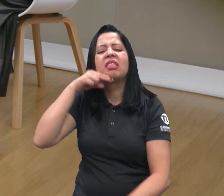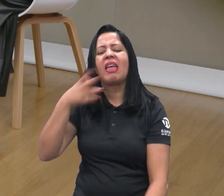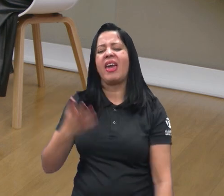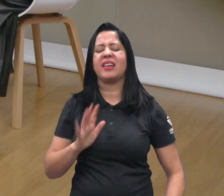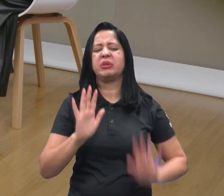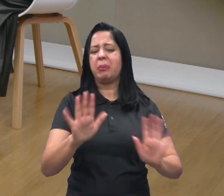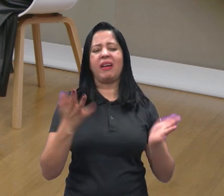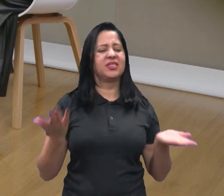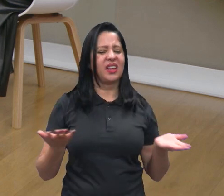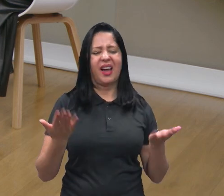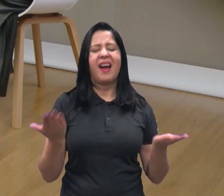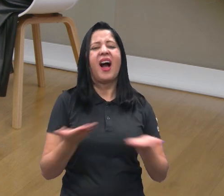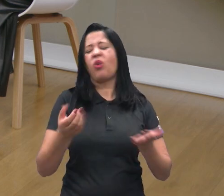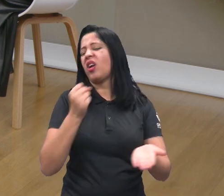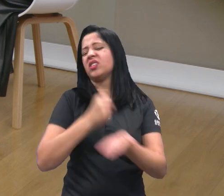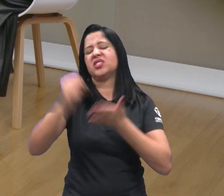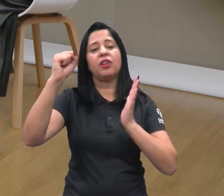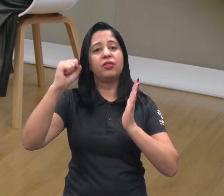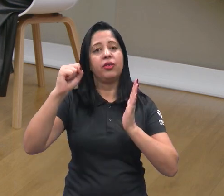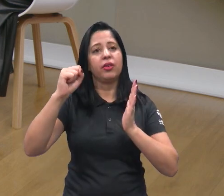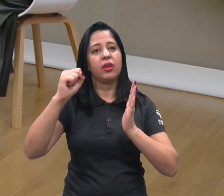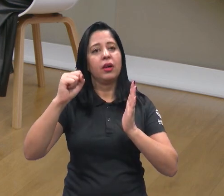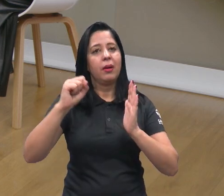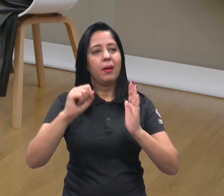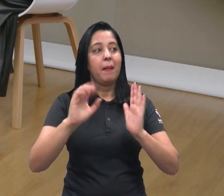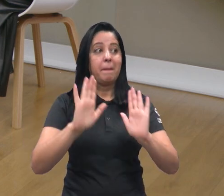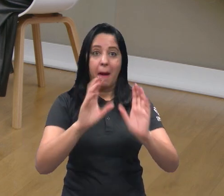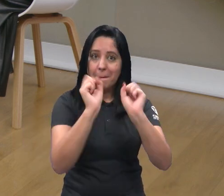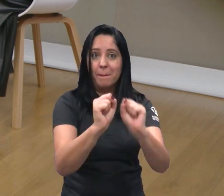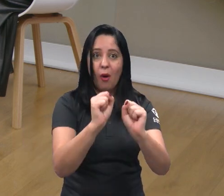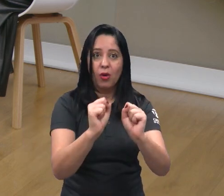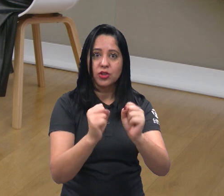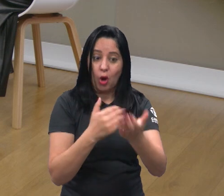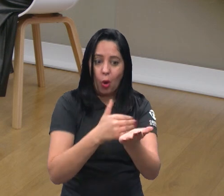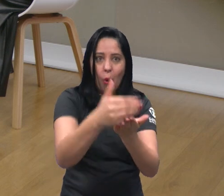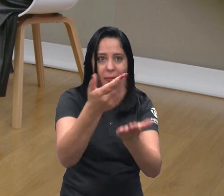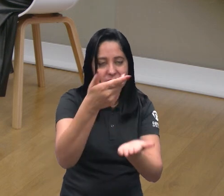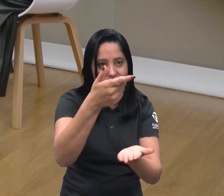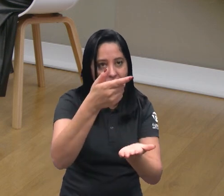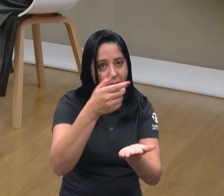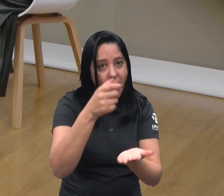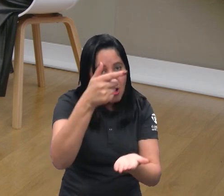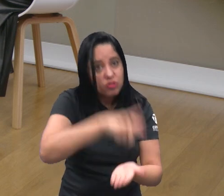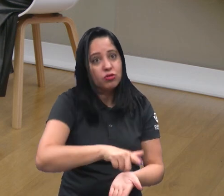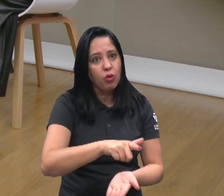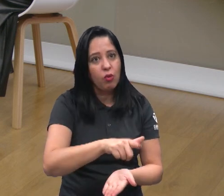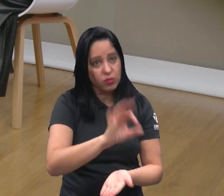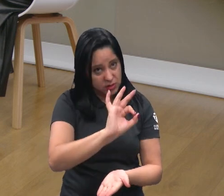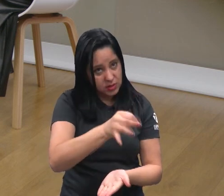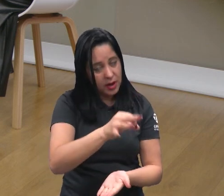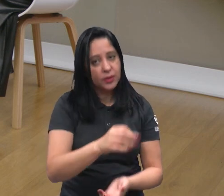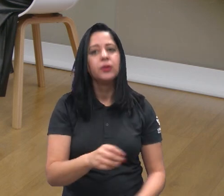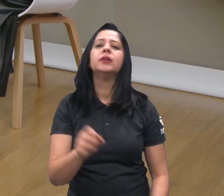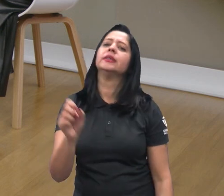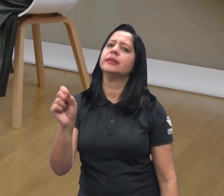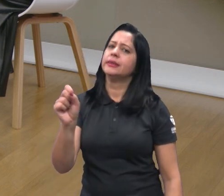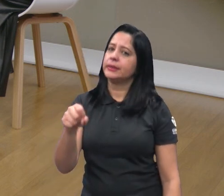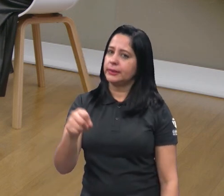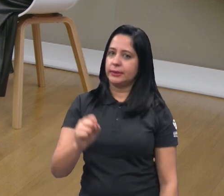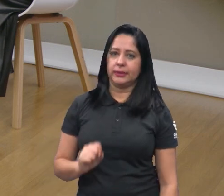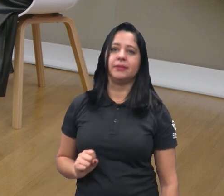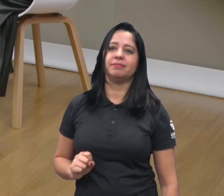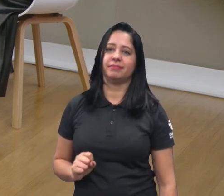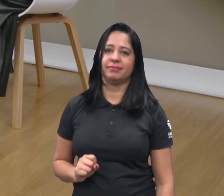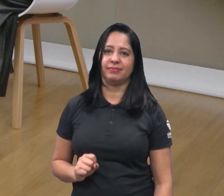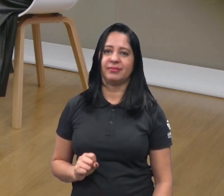não. Mas dá para recomeçar sempre, né? Sempre. Eu falo que só dá para você parar de se conhecer o dia que você for lá pro